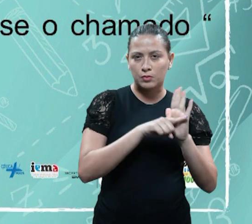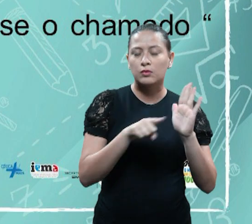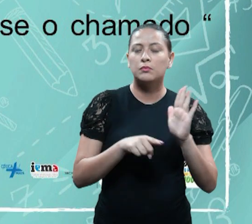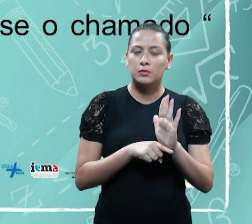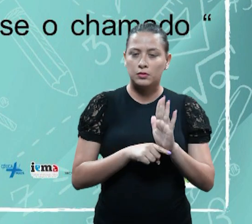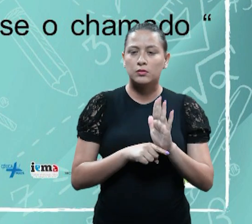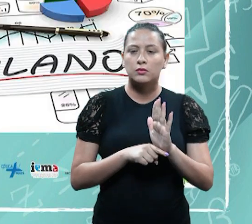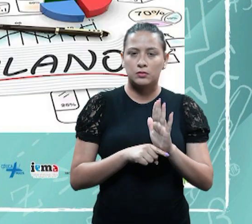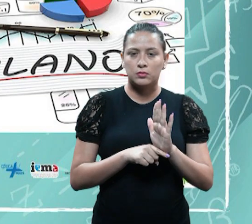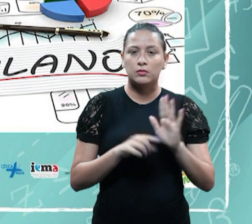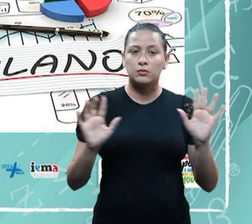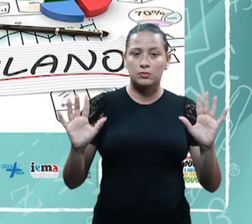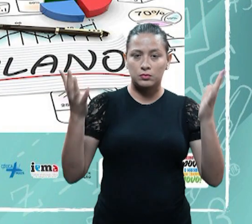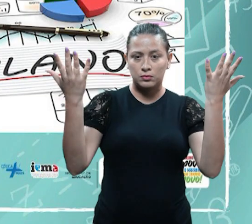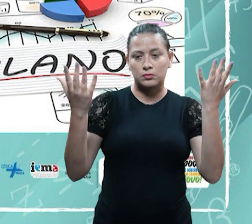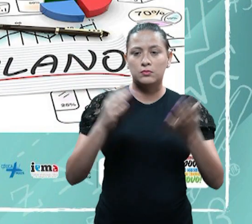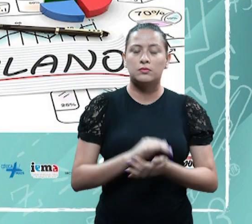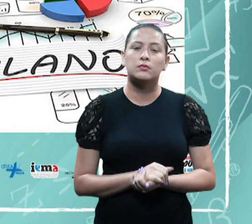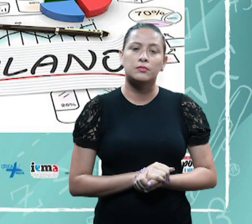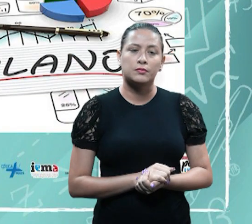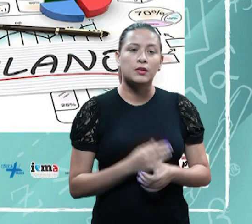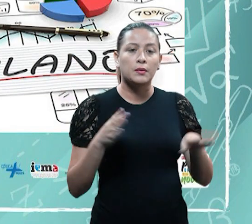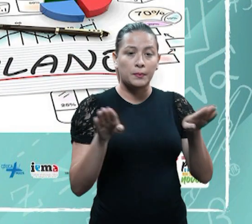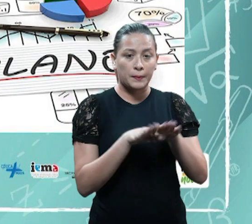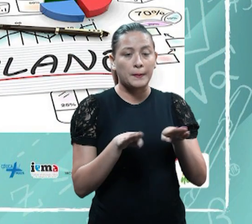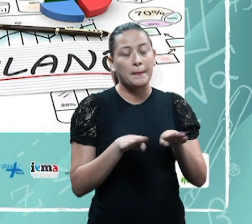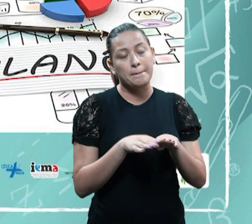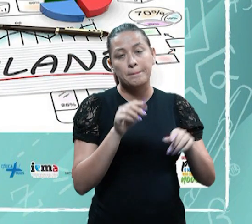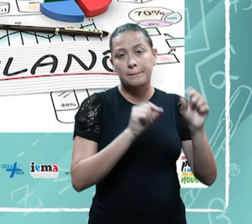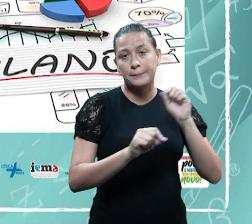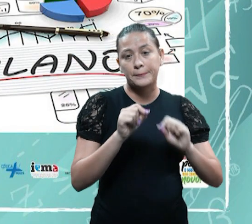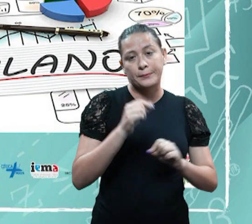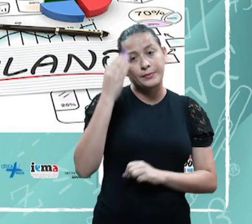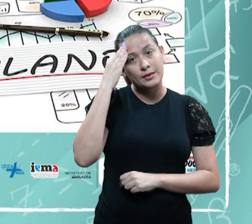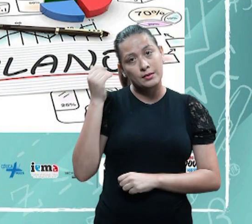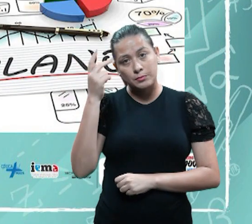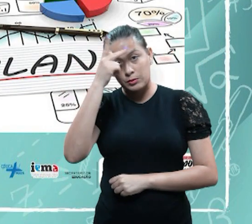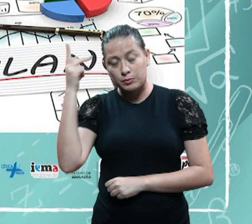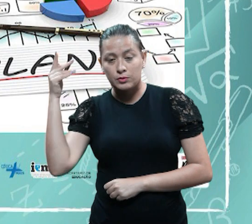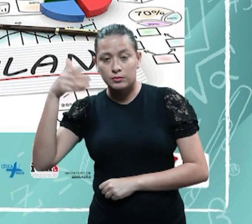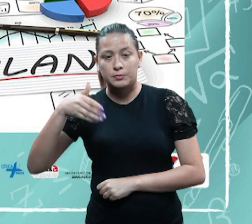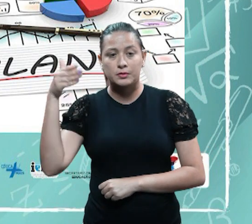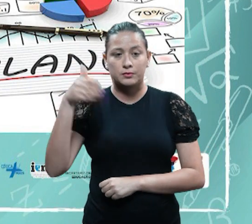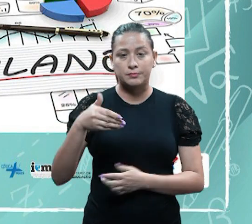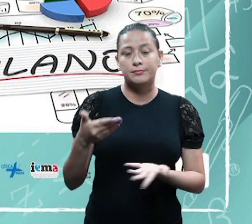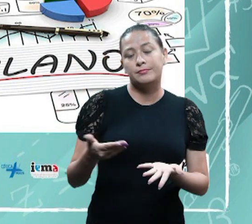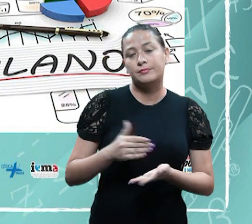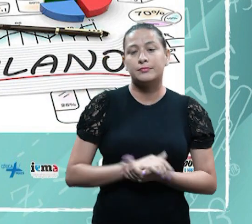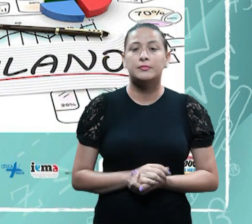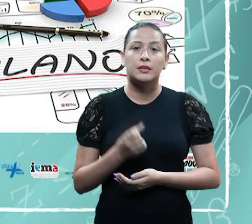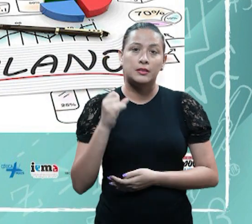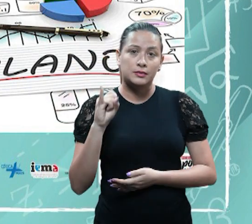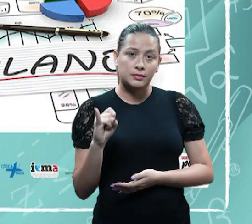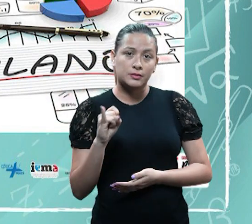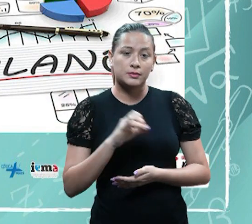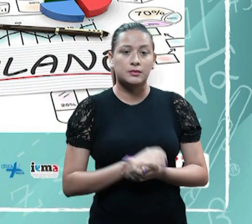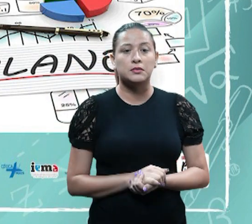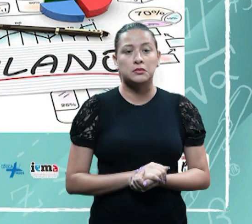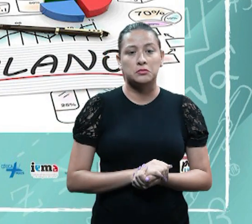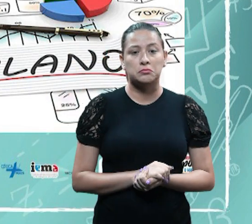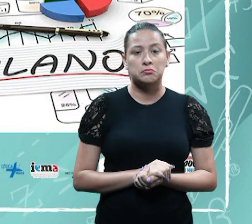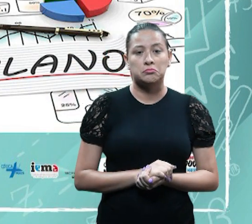evento calendário. E, claro, identificar os participantes, quem são meus participantes, são reais,